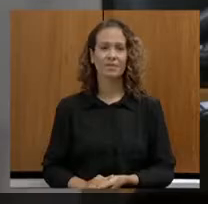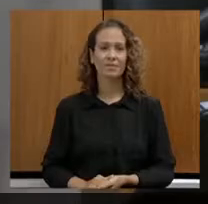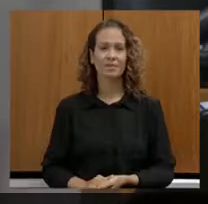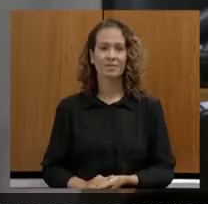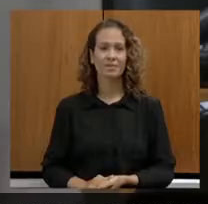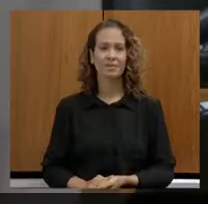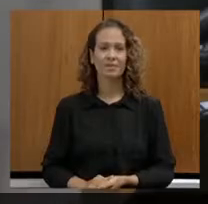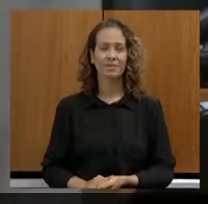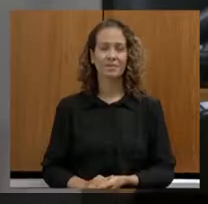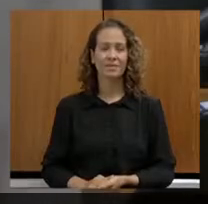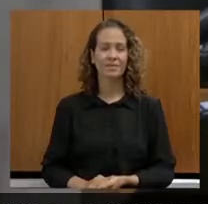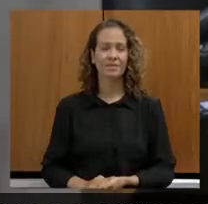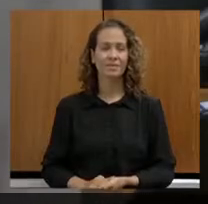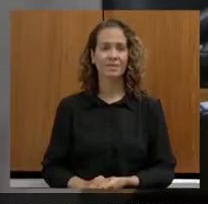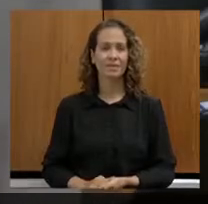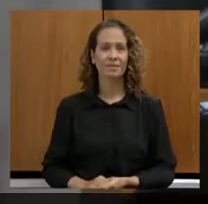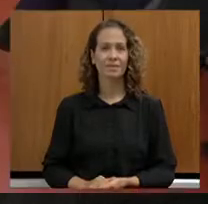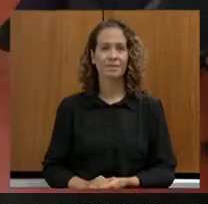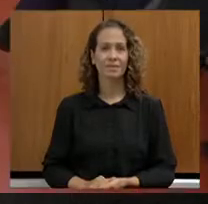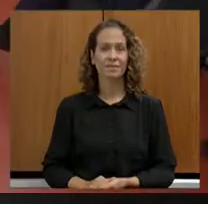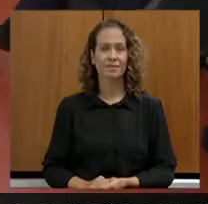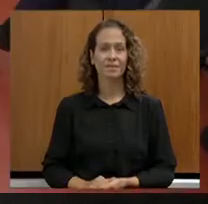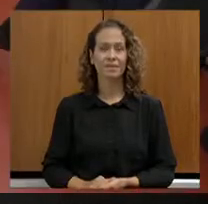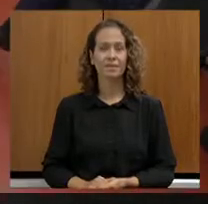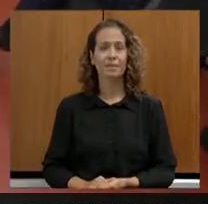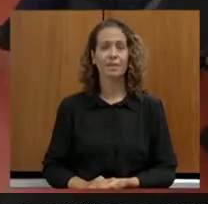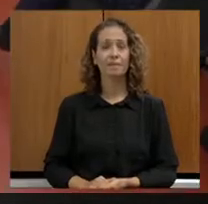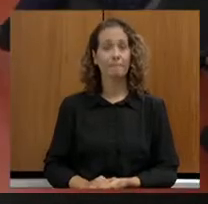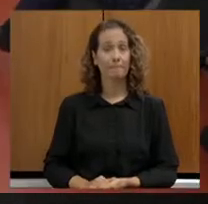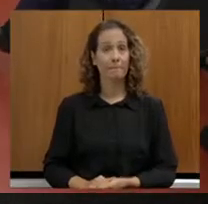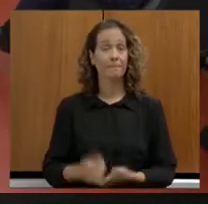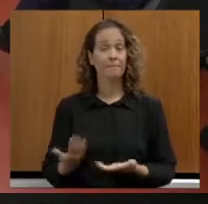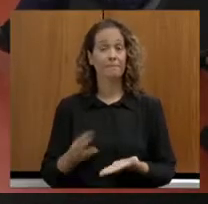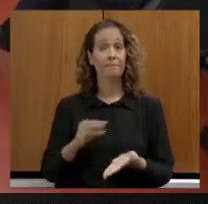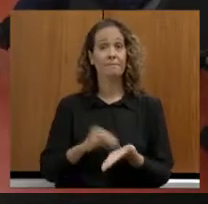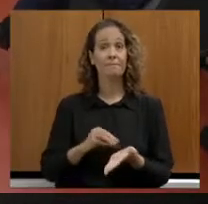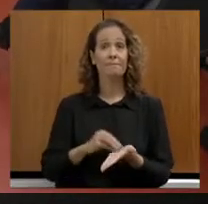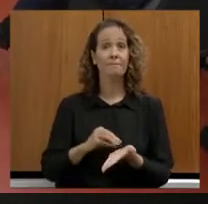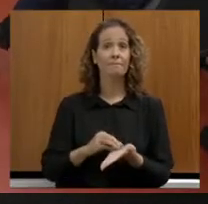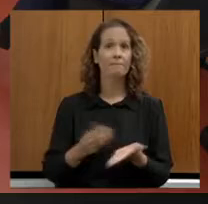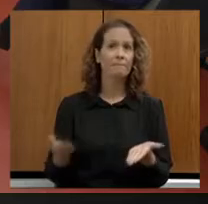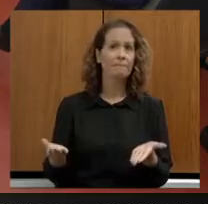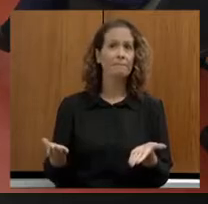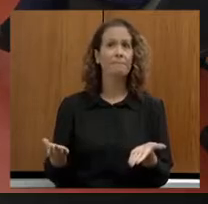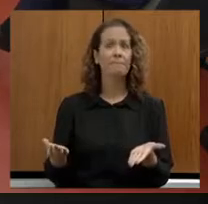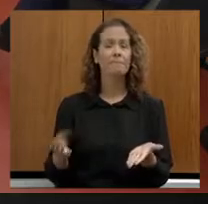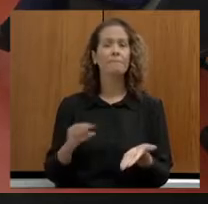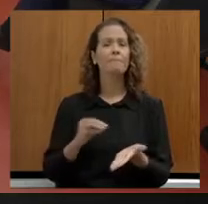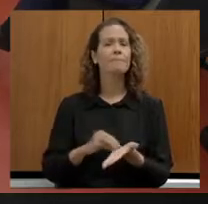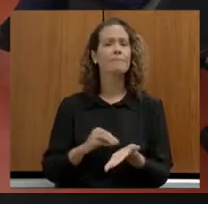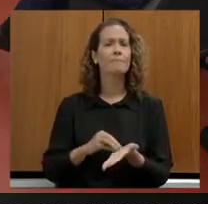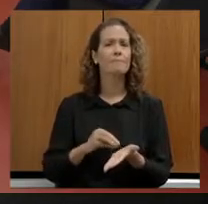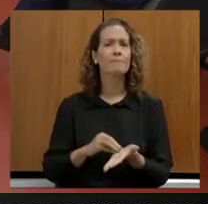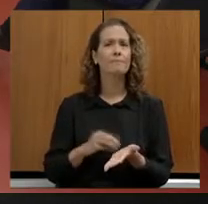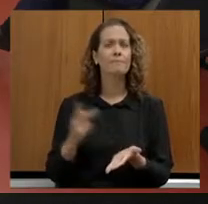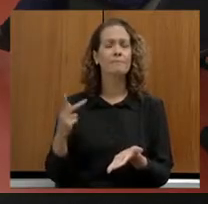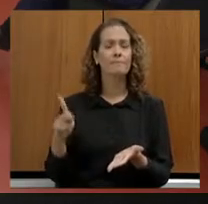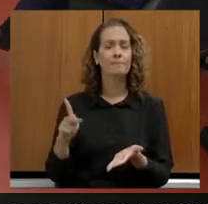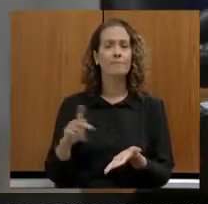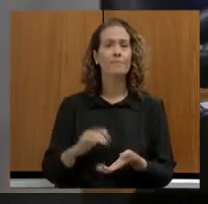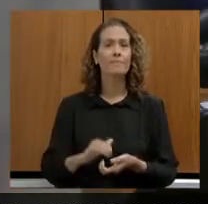e saiu saiu pensando na sua ausência é isso mesmo na sua ausência